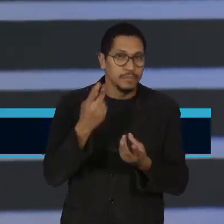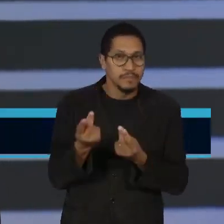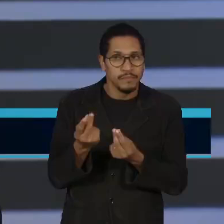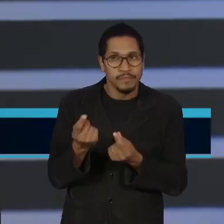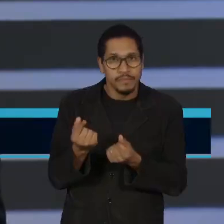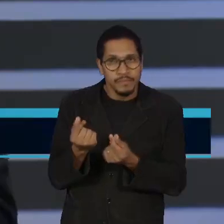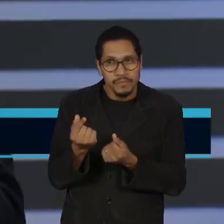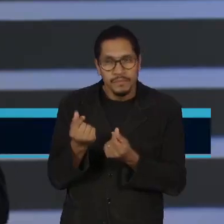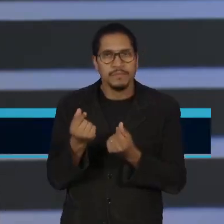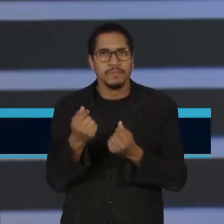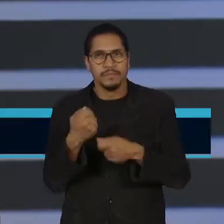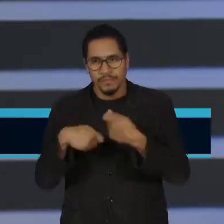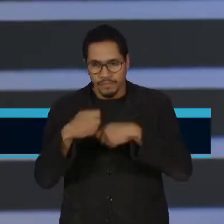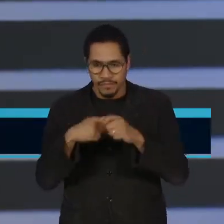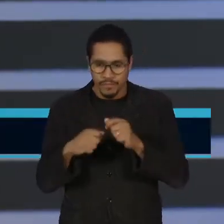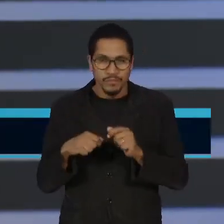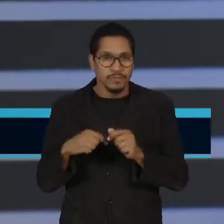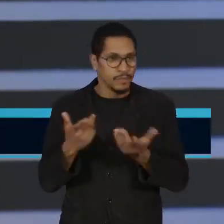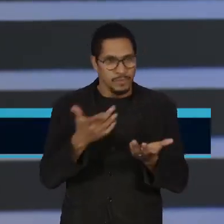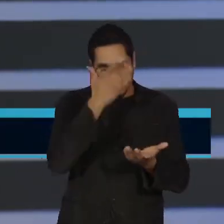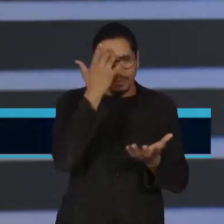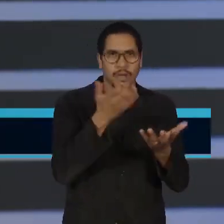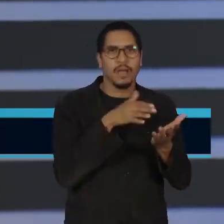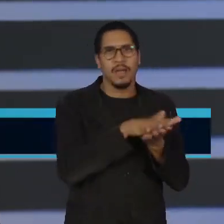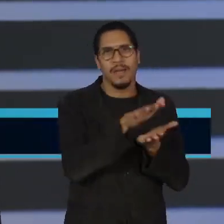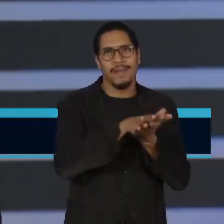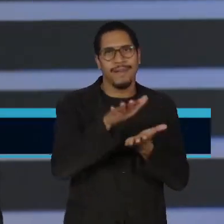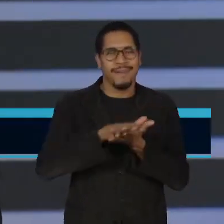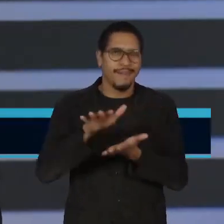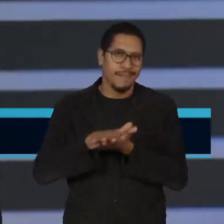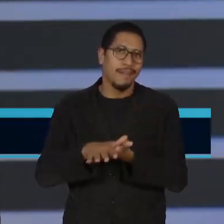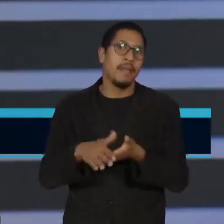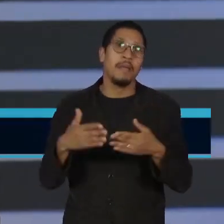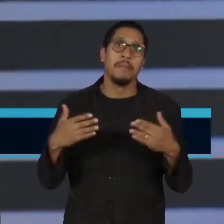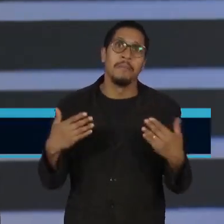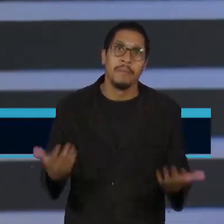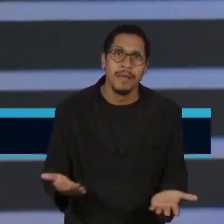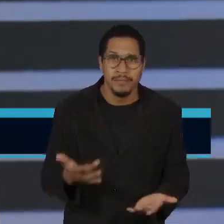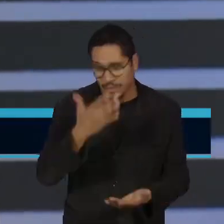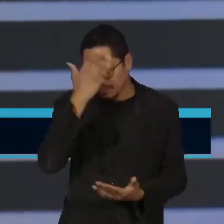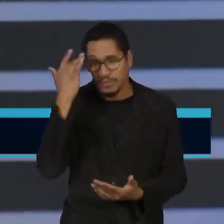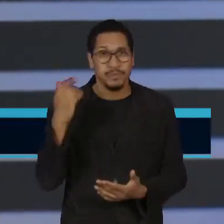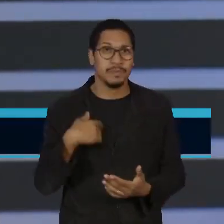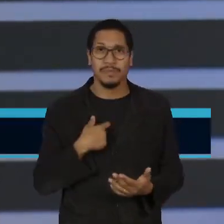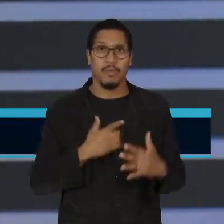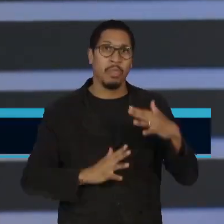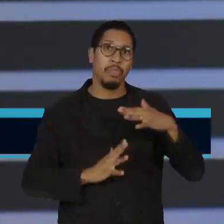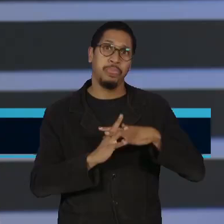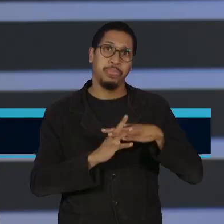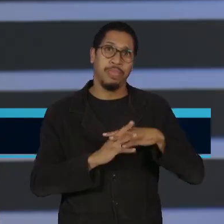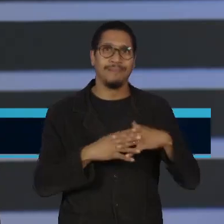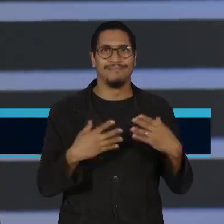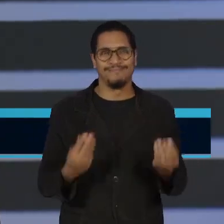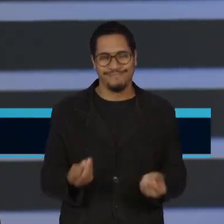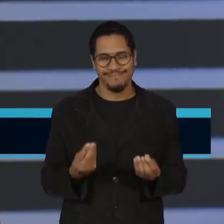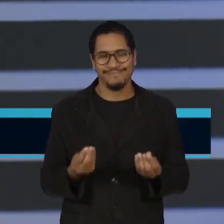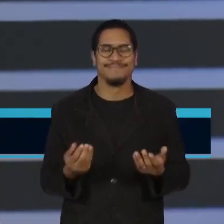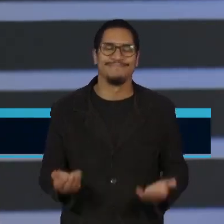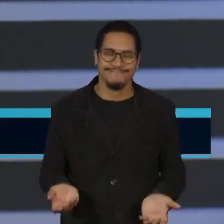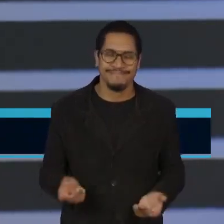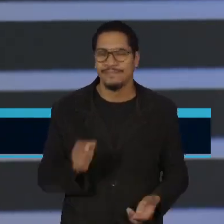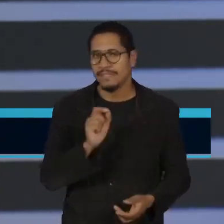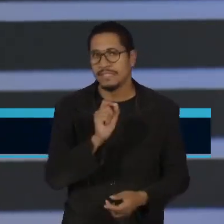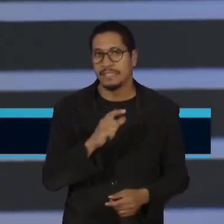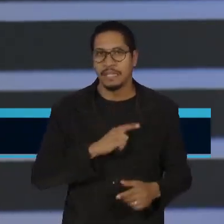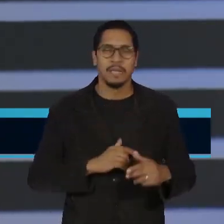na economia e o pessoal quer gastar. E aí, muitas vezes, o pessoal gasta além da conta. E aí, o que acontece é que você tem